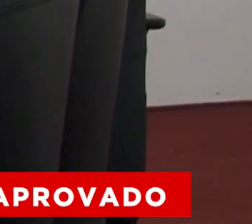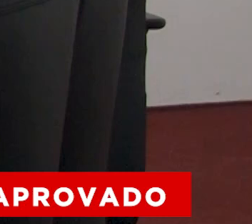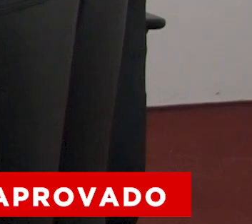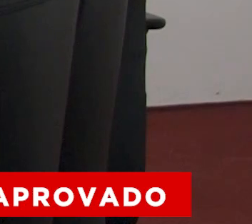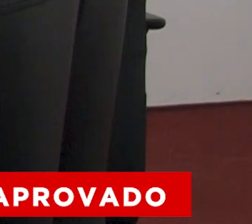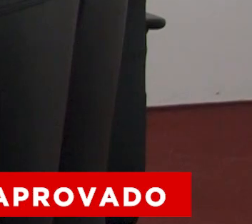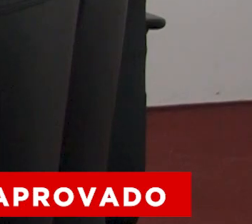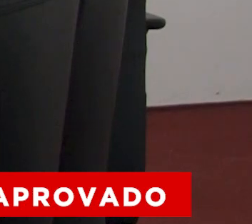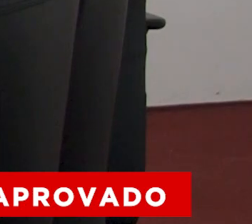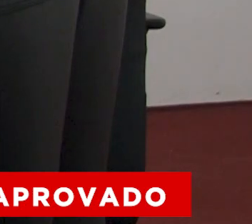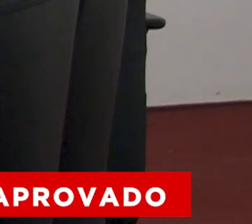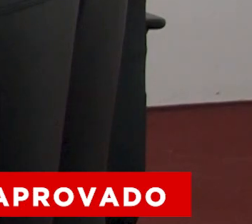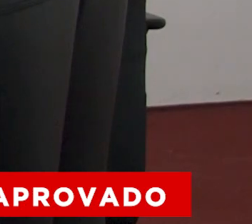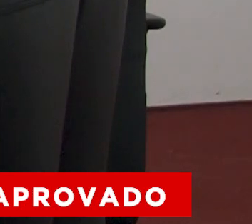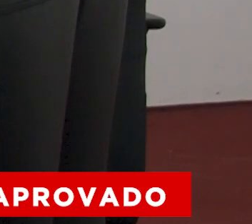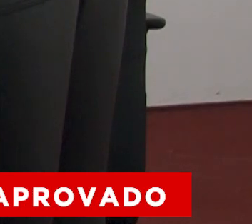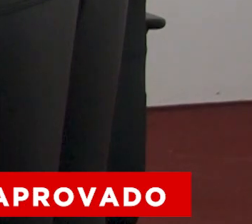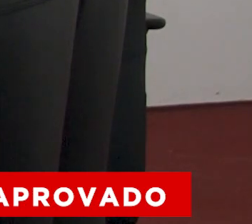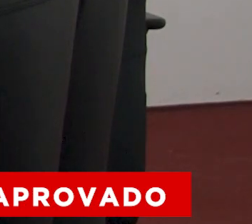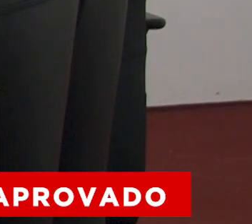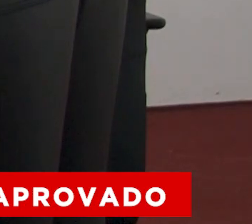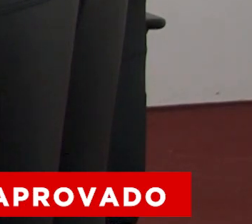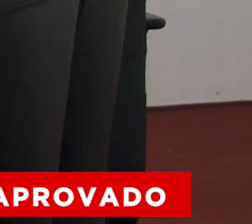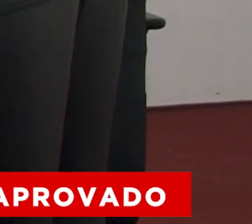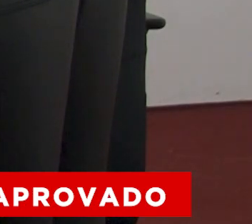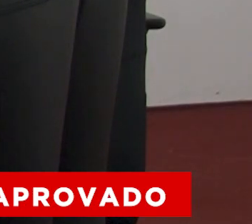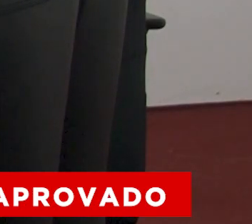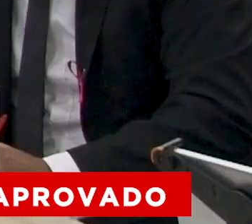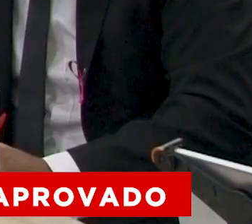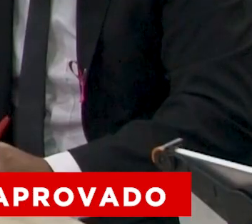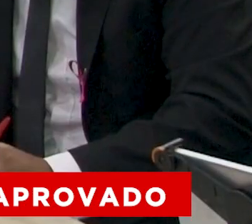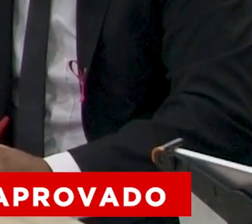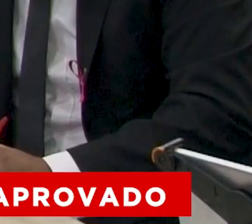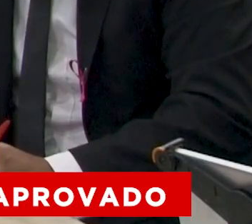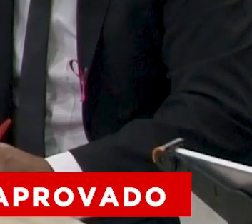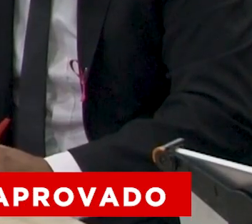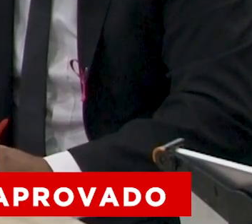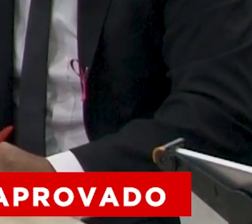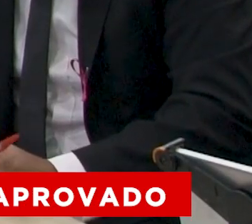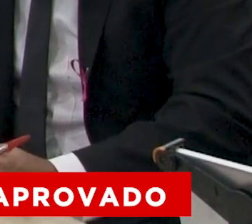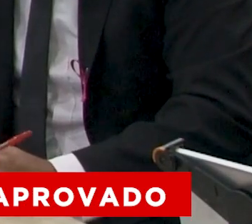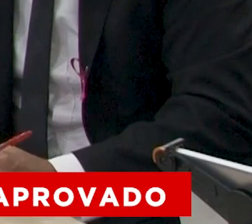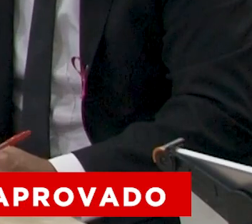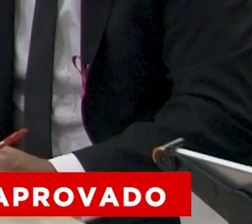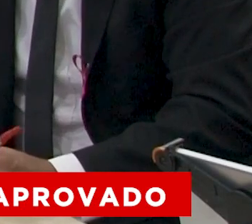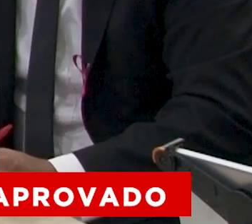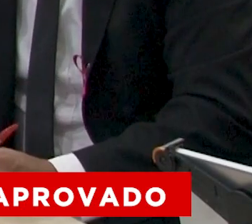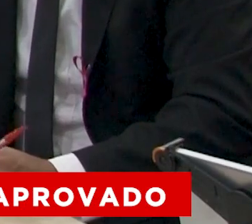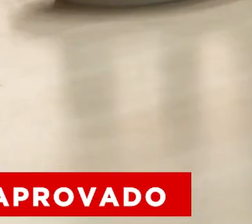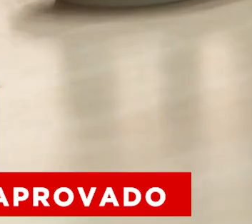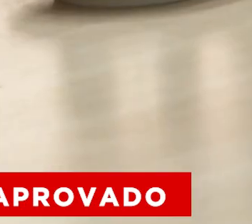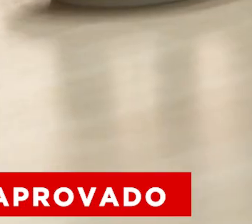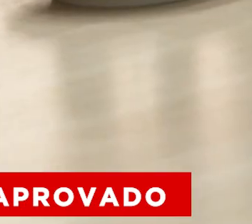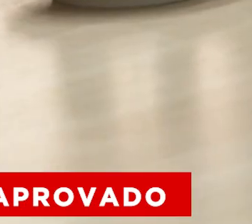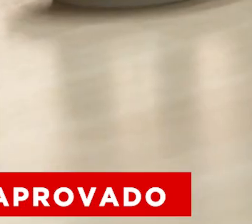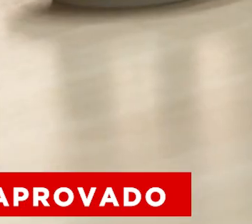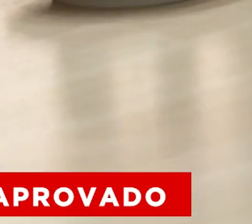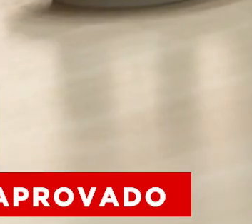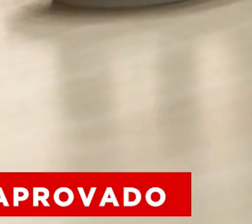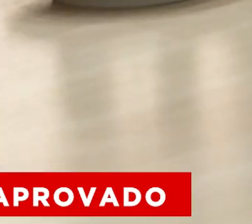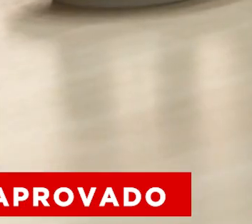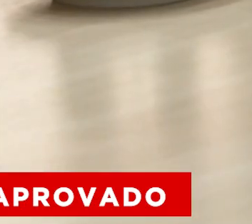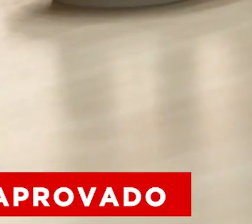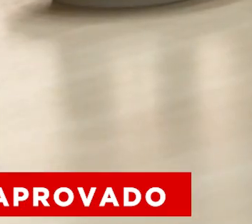Outro requerimento do vereador é que seja expedido um ofício ao senhor prefeito municipal e que este mesmo determine